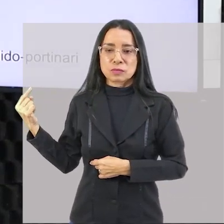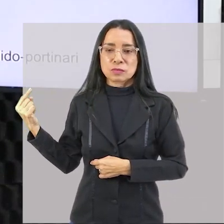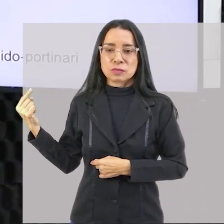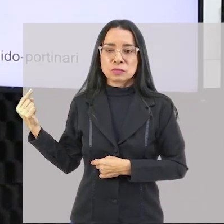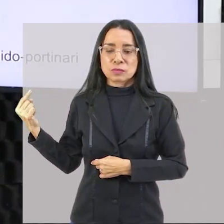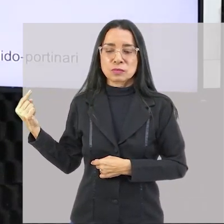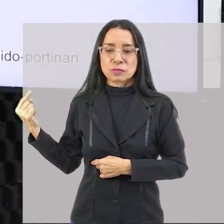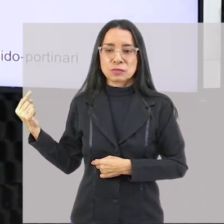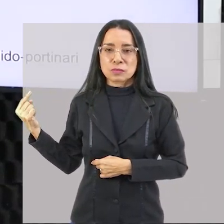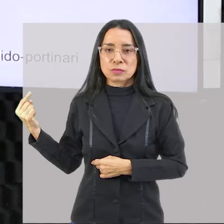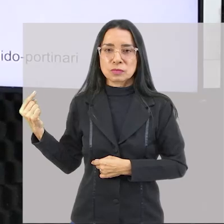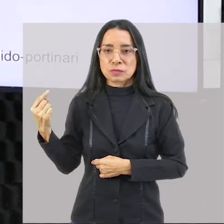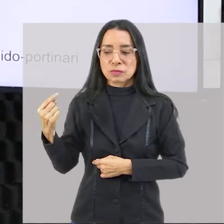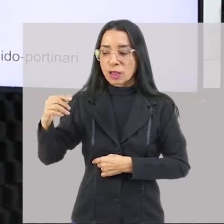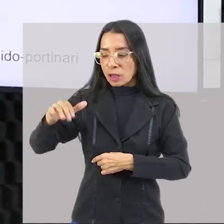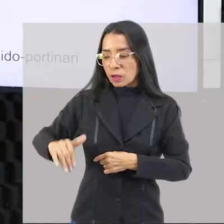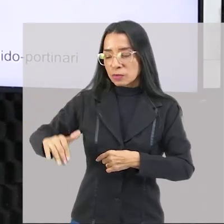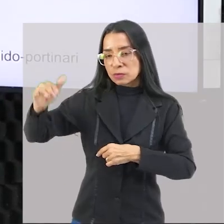pulando, fazendo